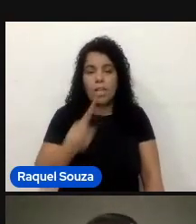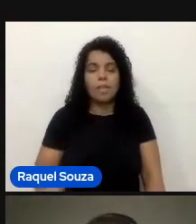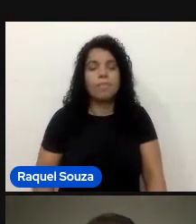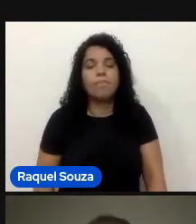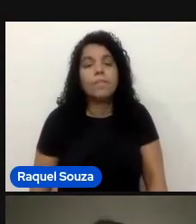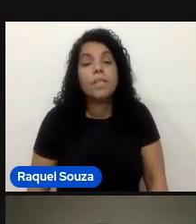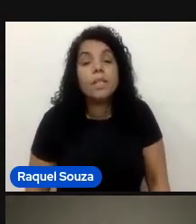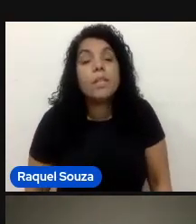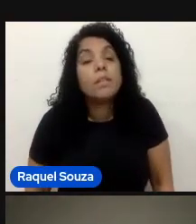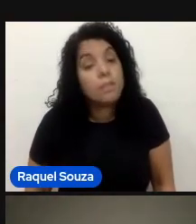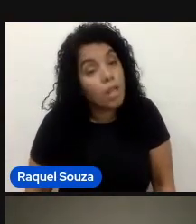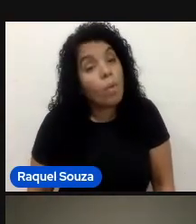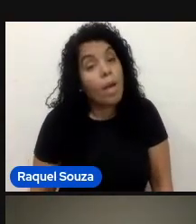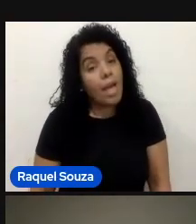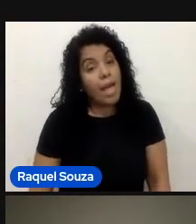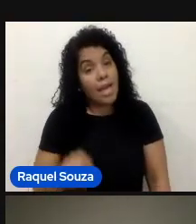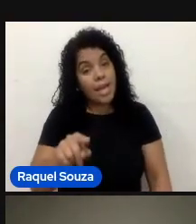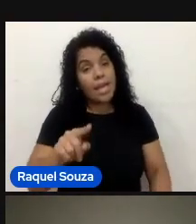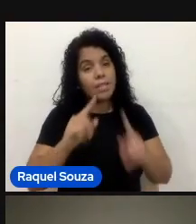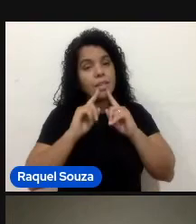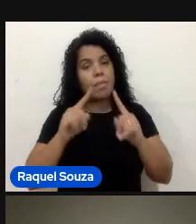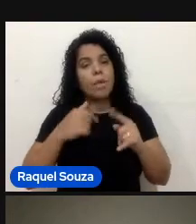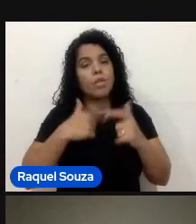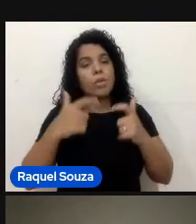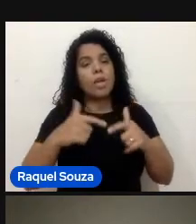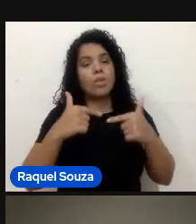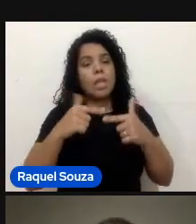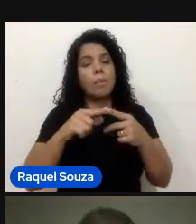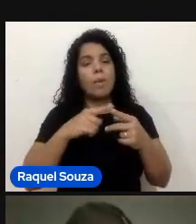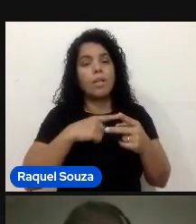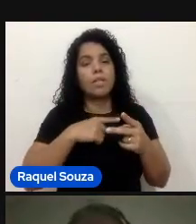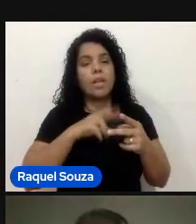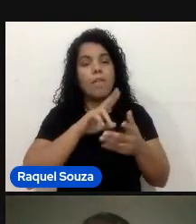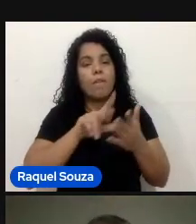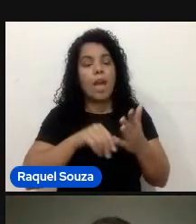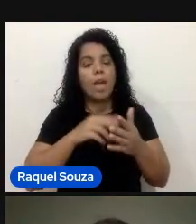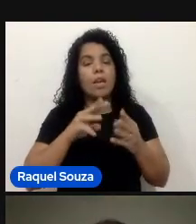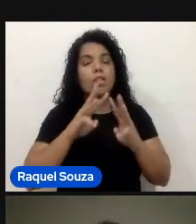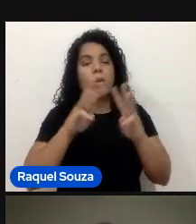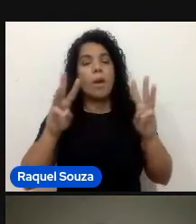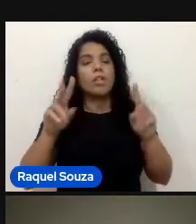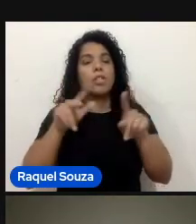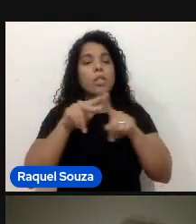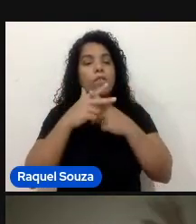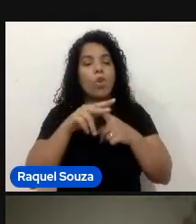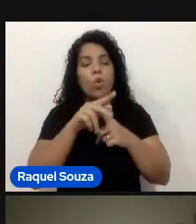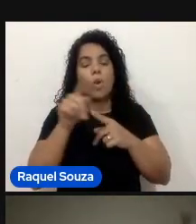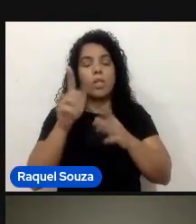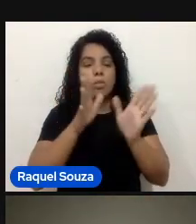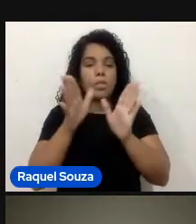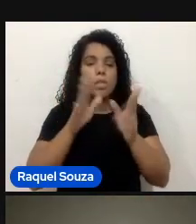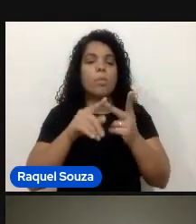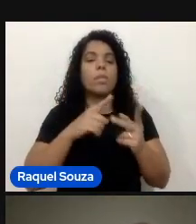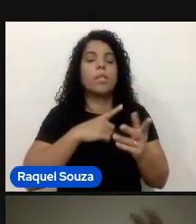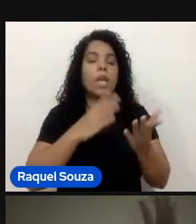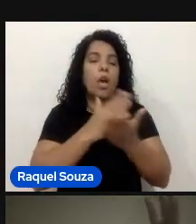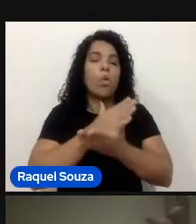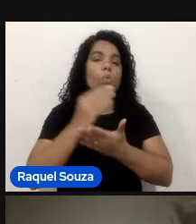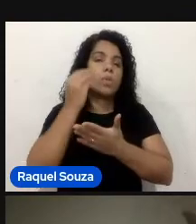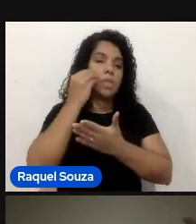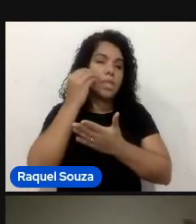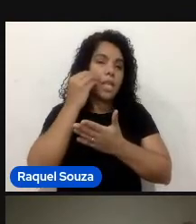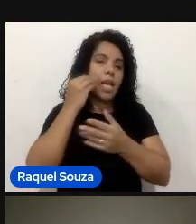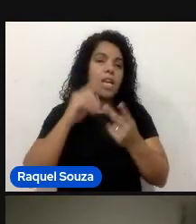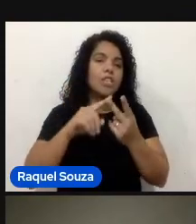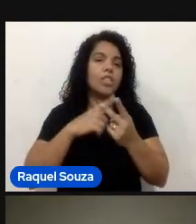Basicamente isso. Onde eu trabalho, eu tenho para as páginas, né, que tiveram correções de acessibilidade, eu tenho alguns testes testando uma